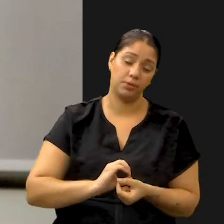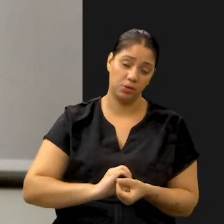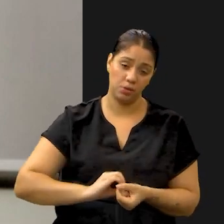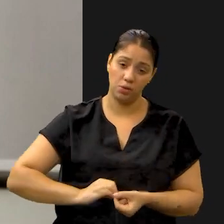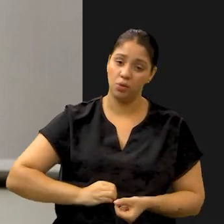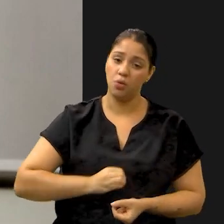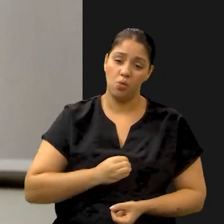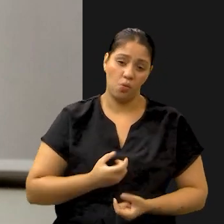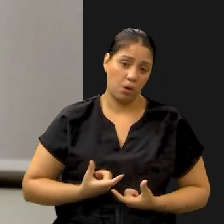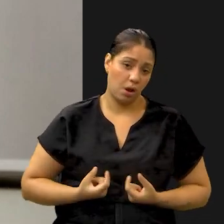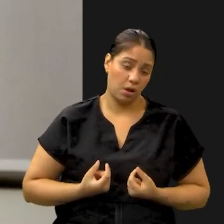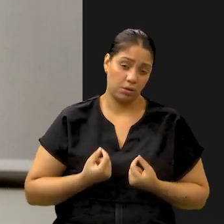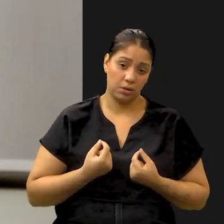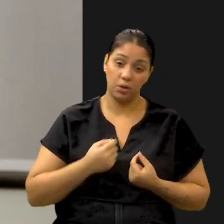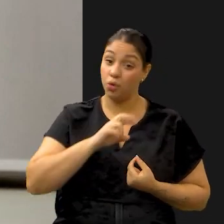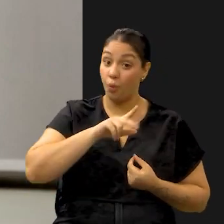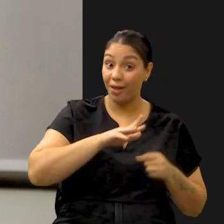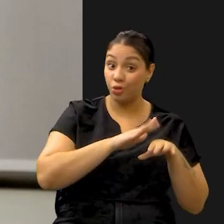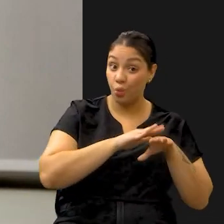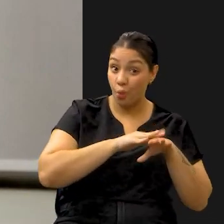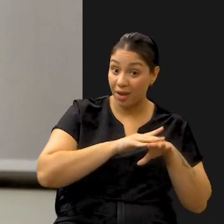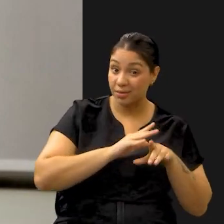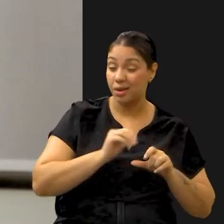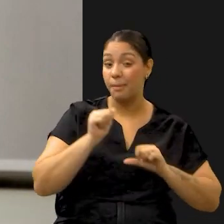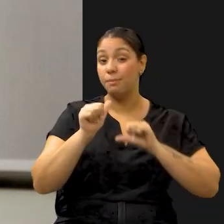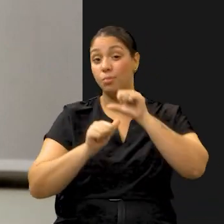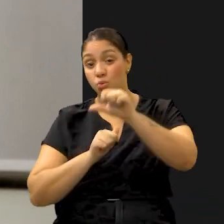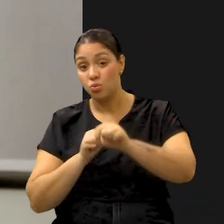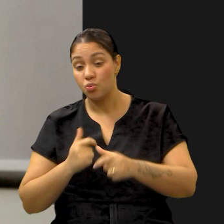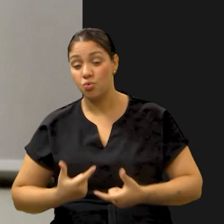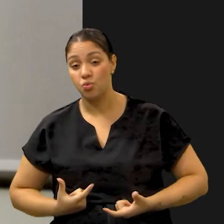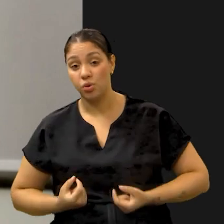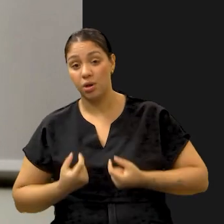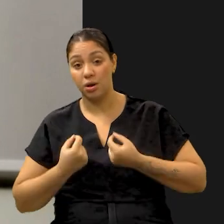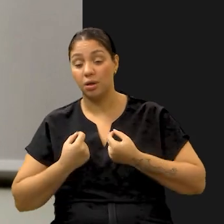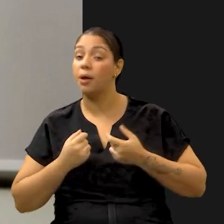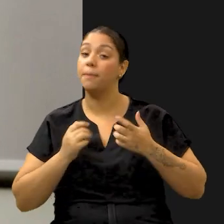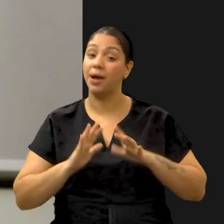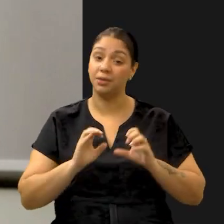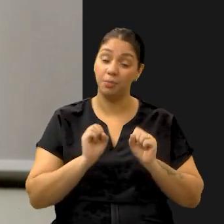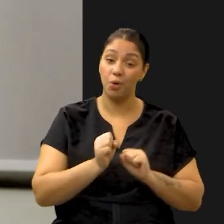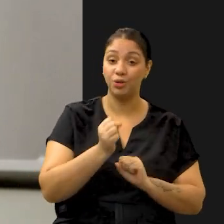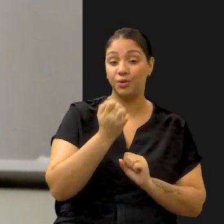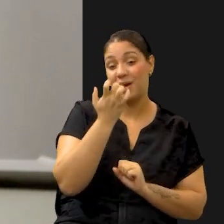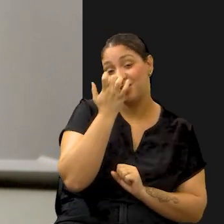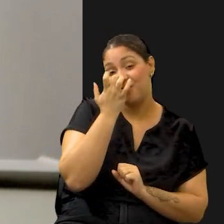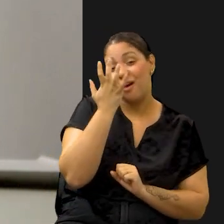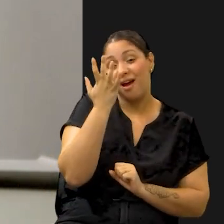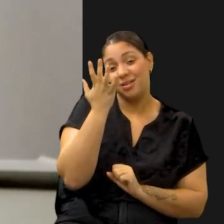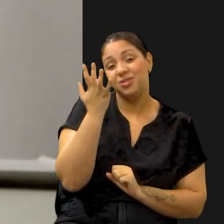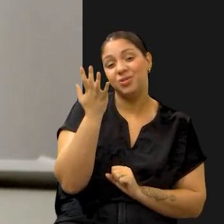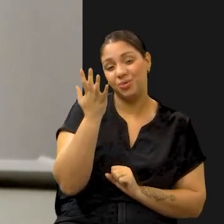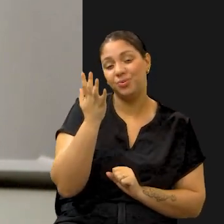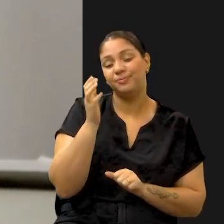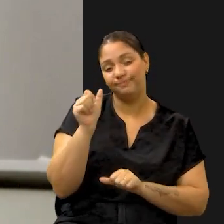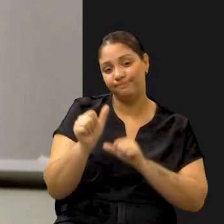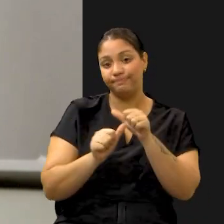doença inflamatória que se transforma em um câncer, mas ela acaba favorecendo o surgimento de um tumor no